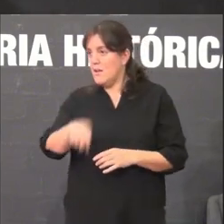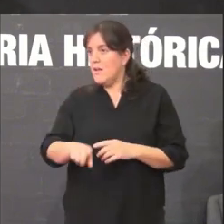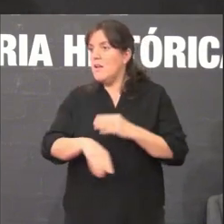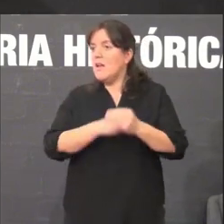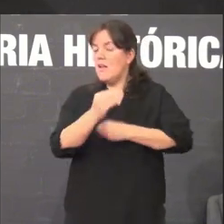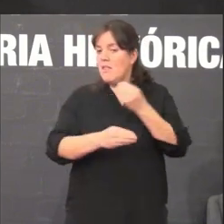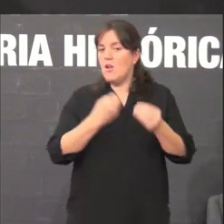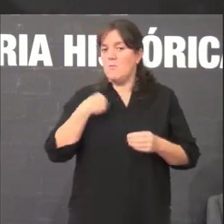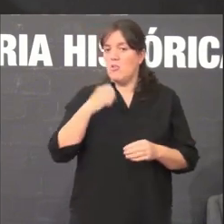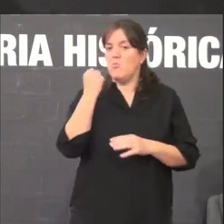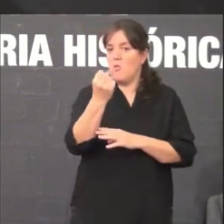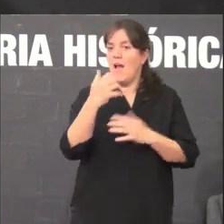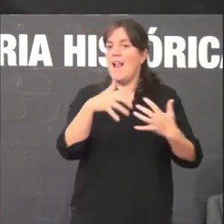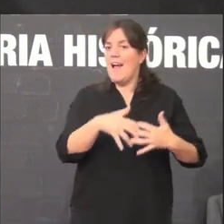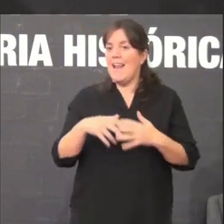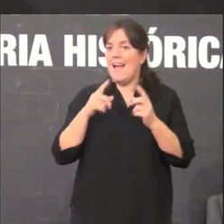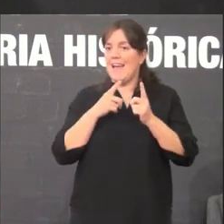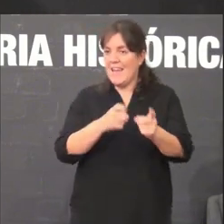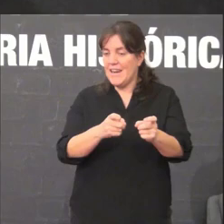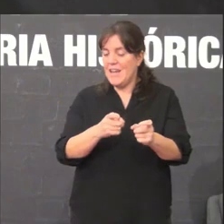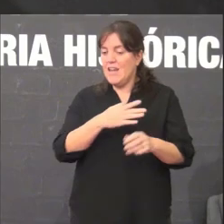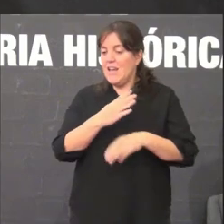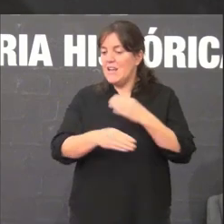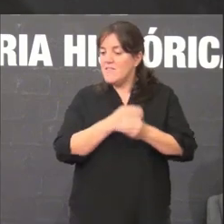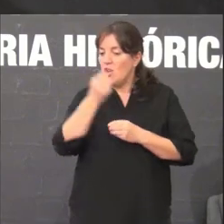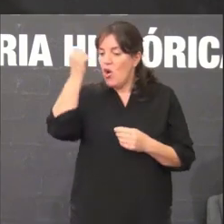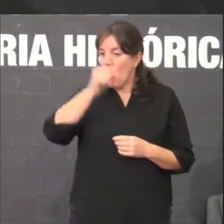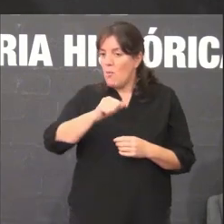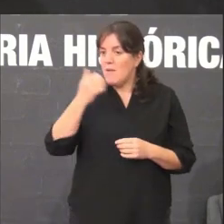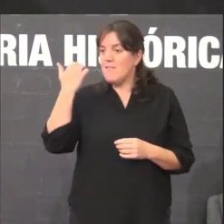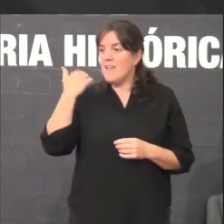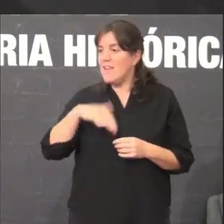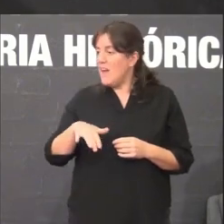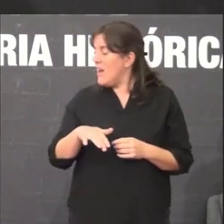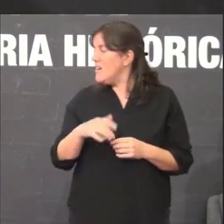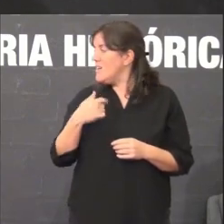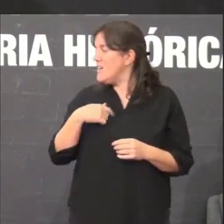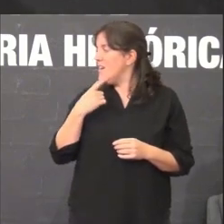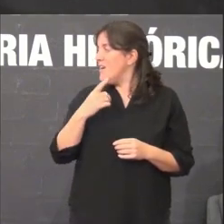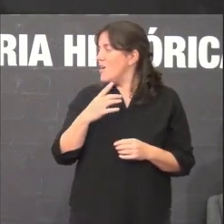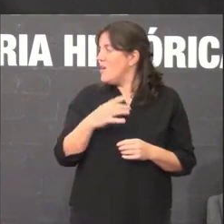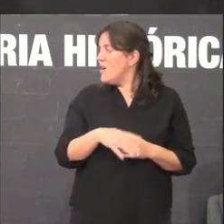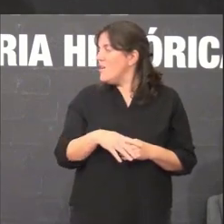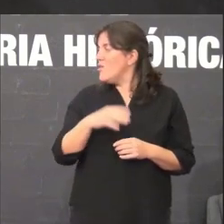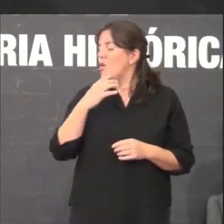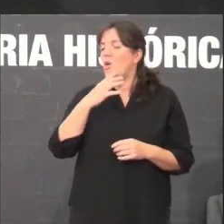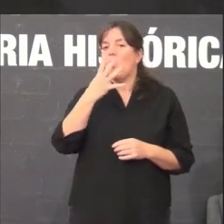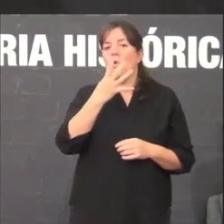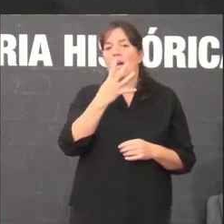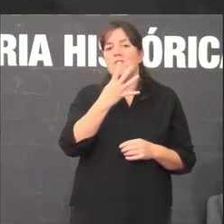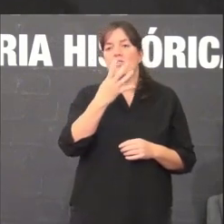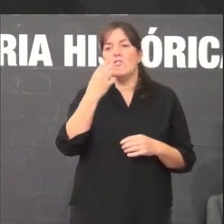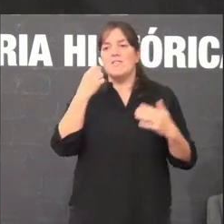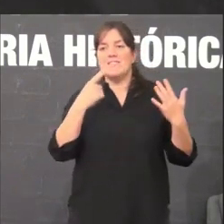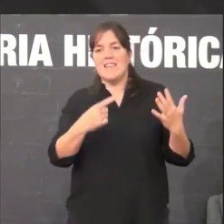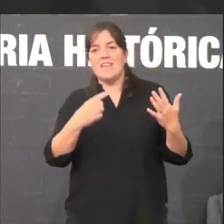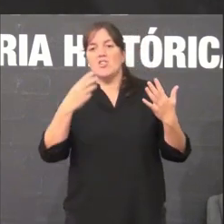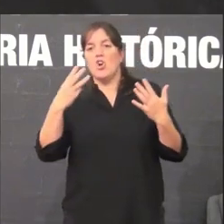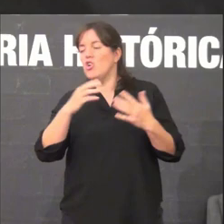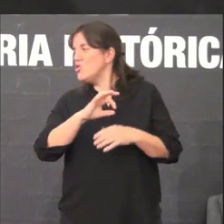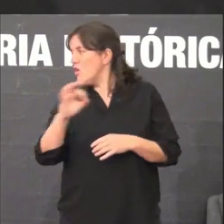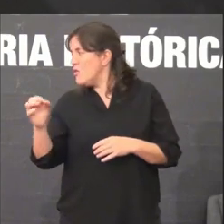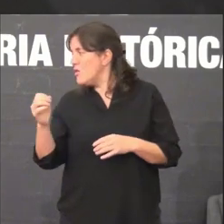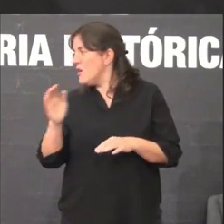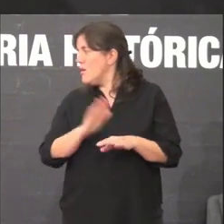guerra. Fizeram porque eram homens que já estavam há 4, 6, 8 anos a liderar